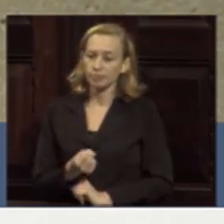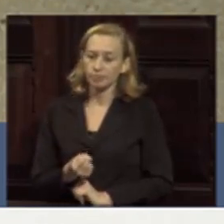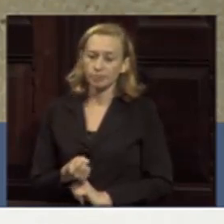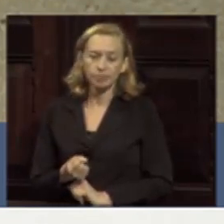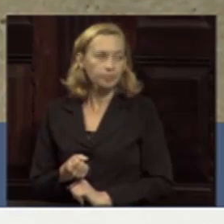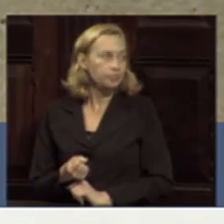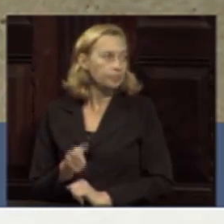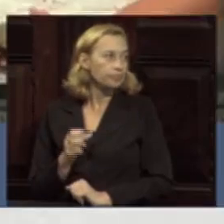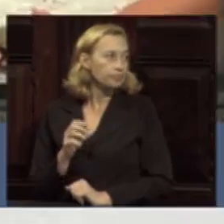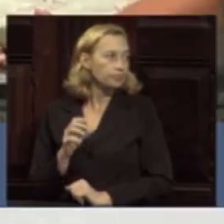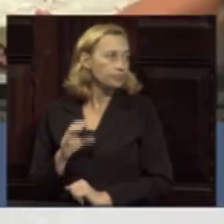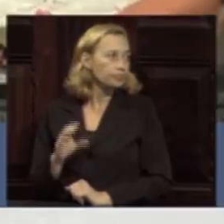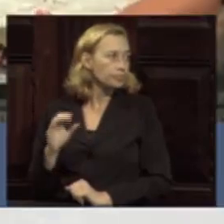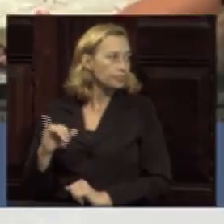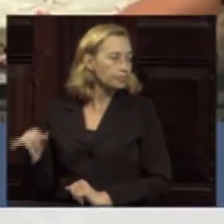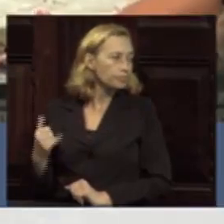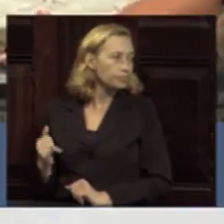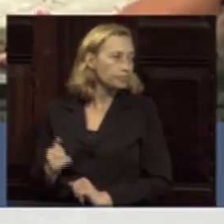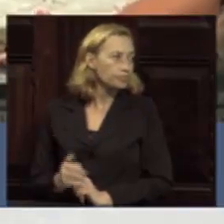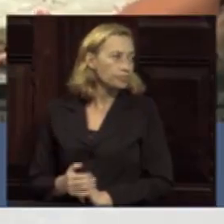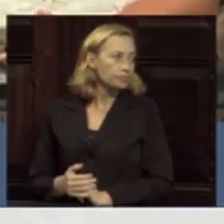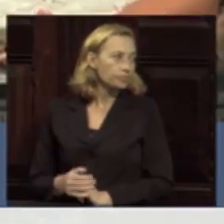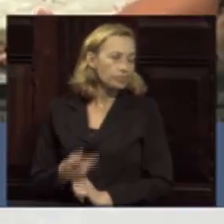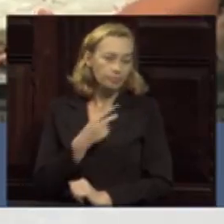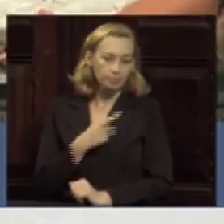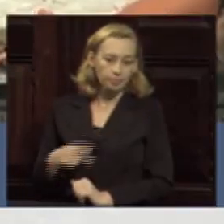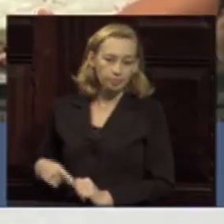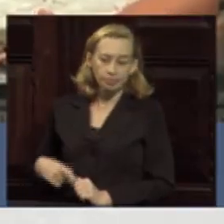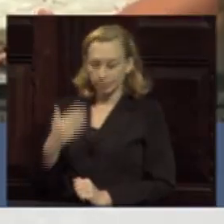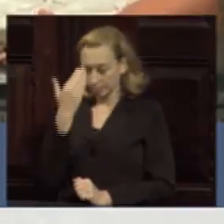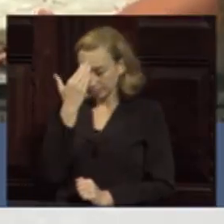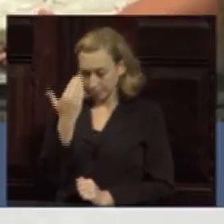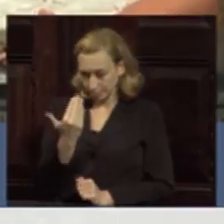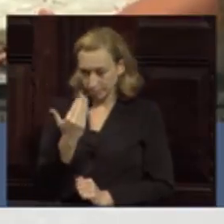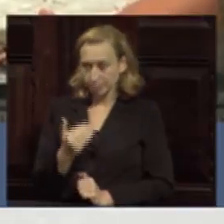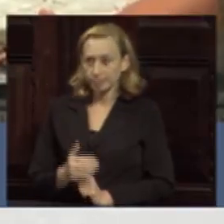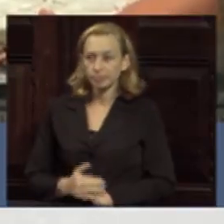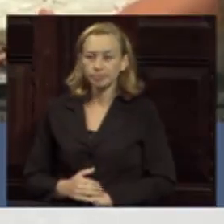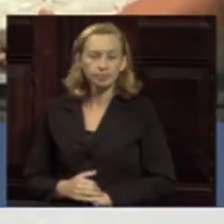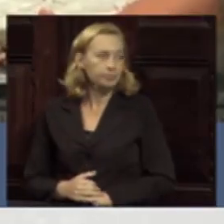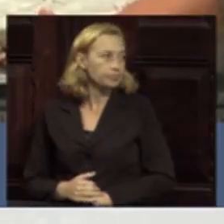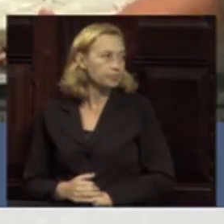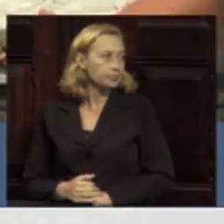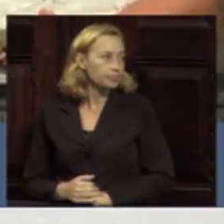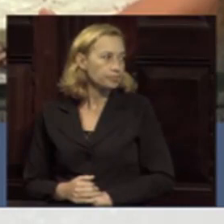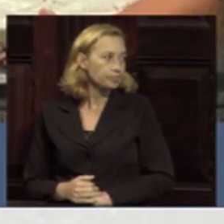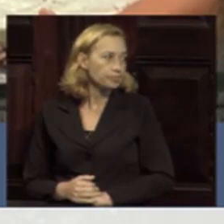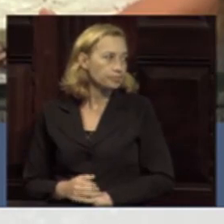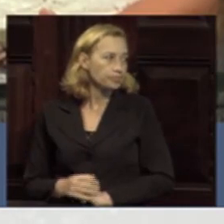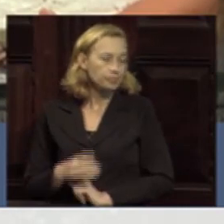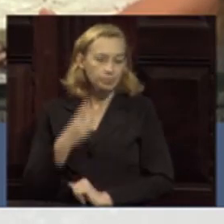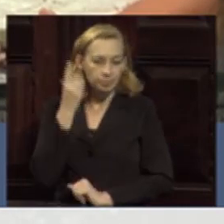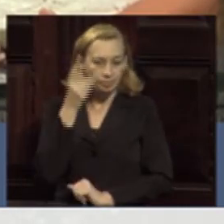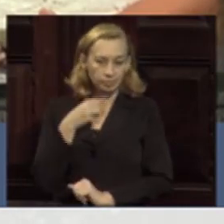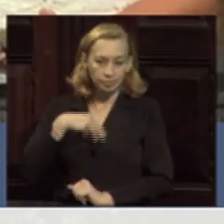Pela ordem, senhor presidente. A presidência agradece o esclarecimento do deputado Carlos Mink. Como o deputado Márcio Pacheco foi citado pelo deputado Carlos Mink,